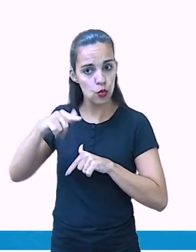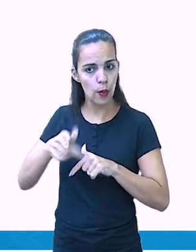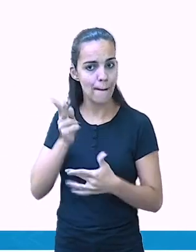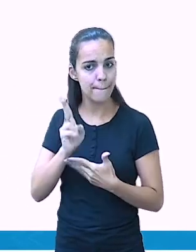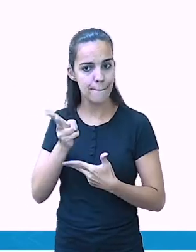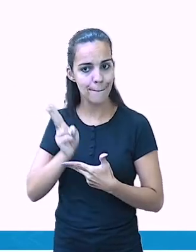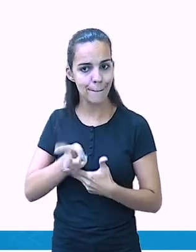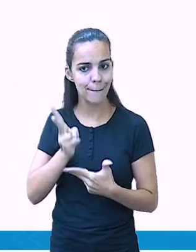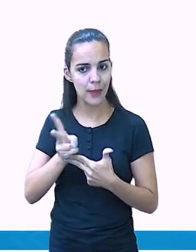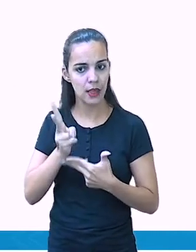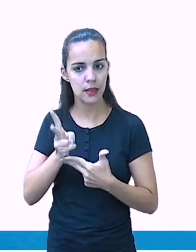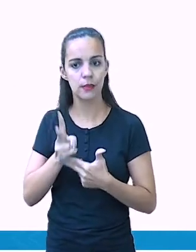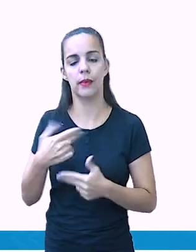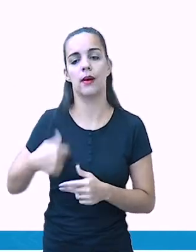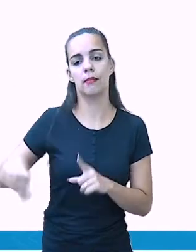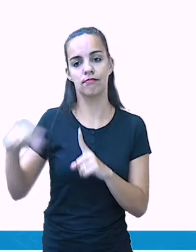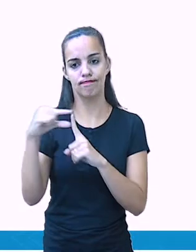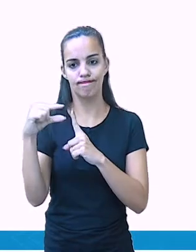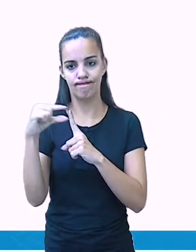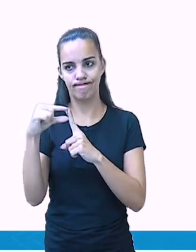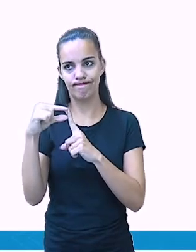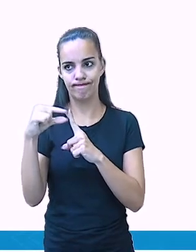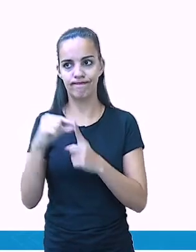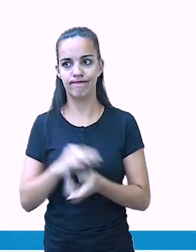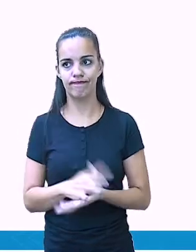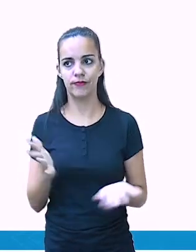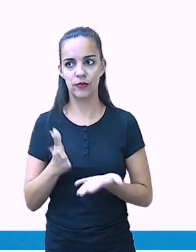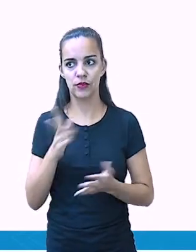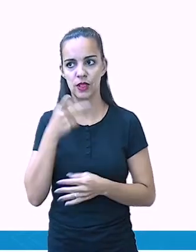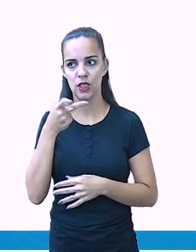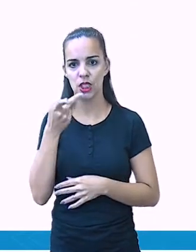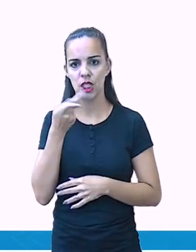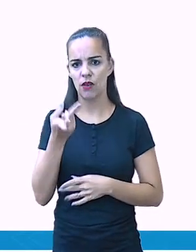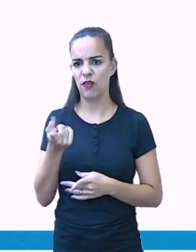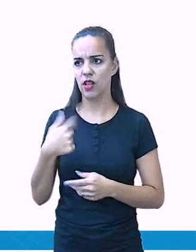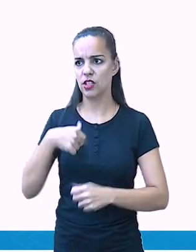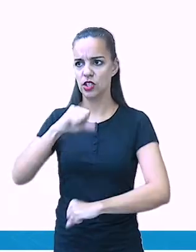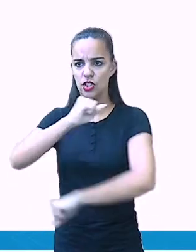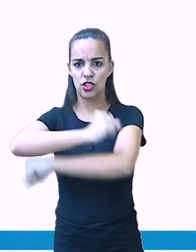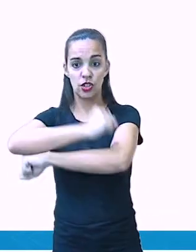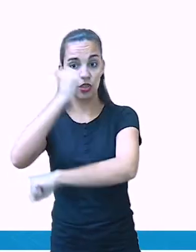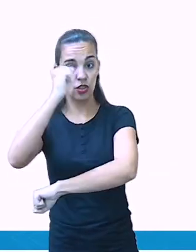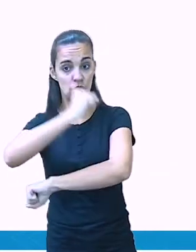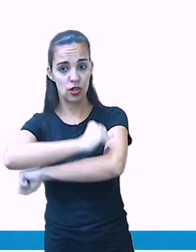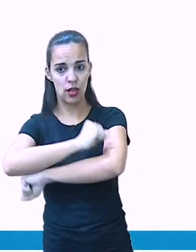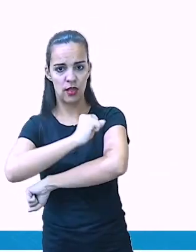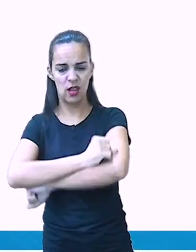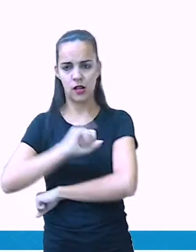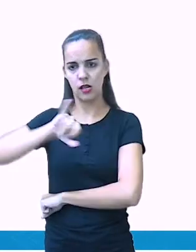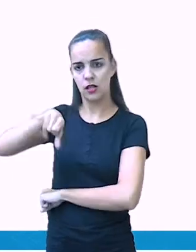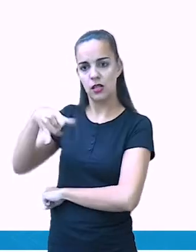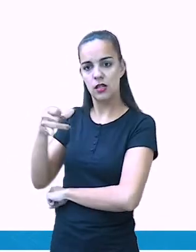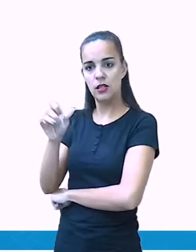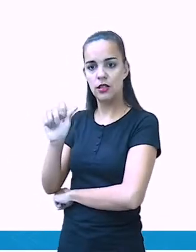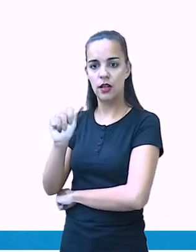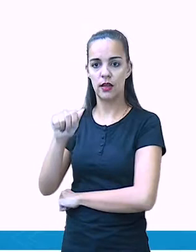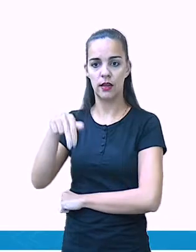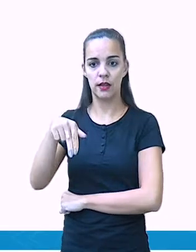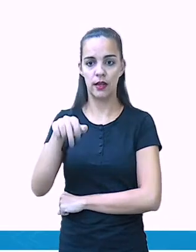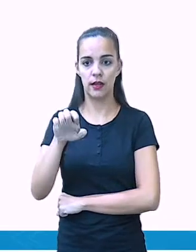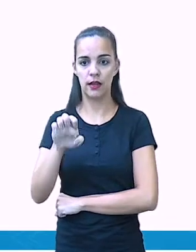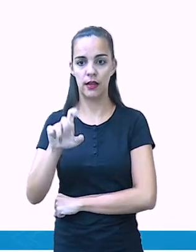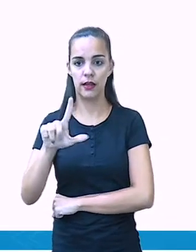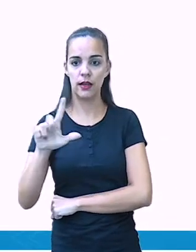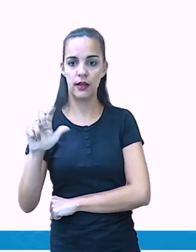A palavra janela. Então, vamos falar janela normal, todo mundo falando comigo.